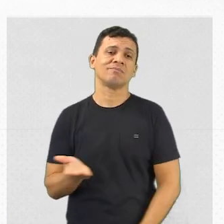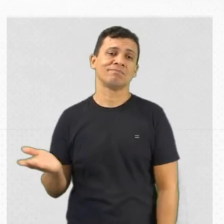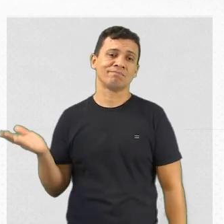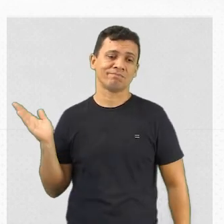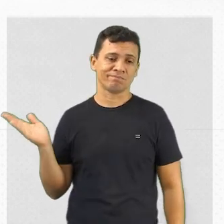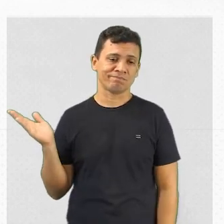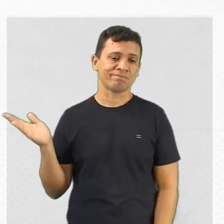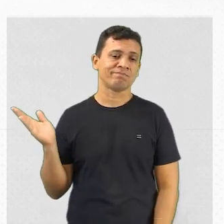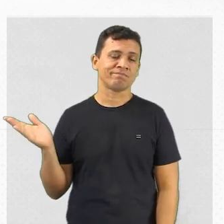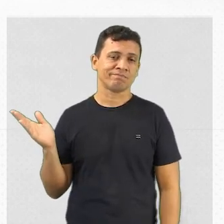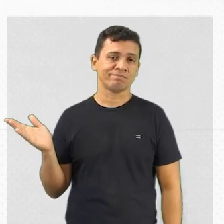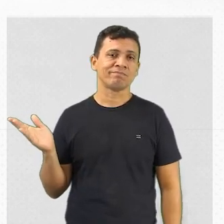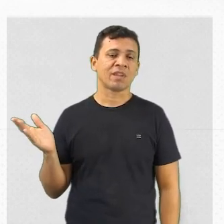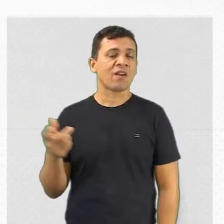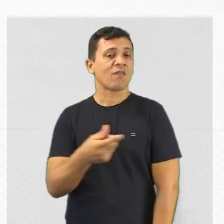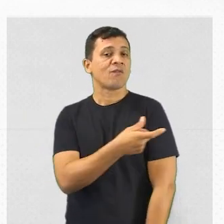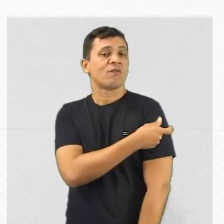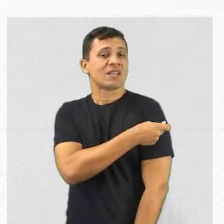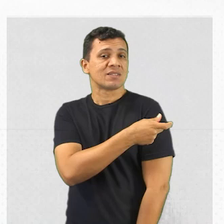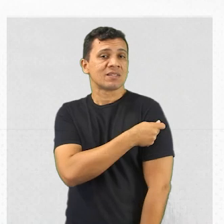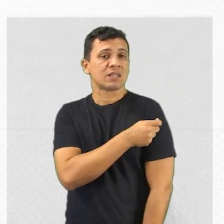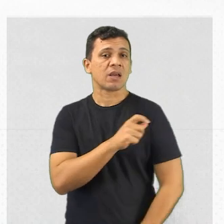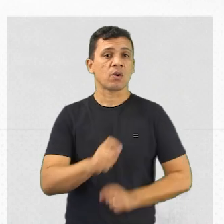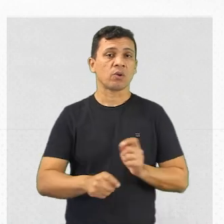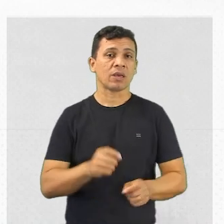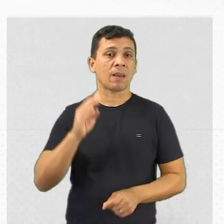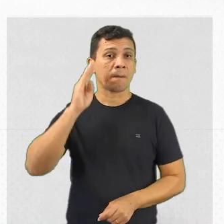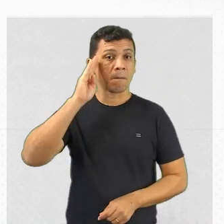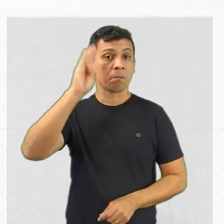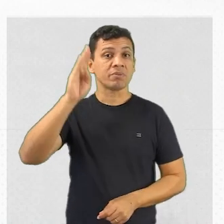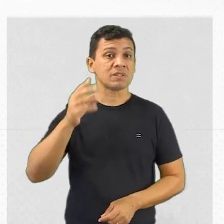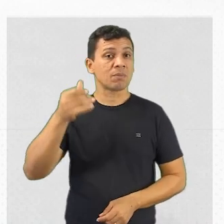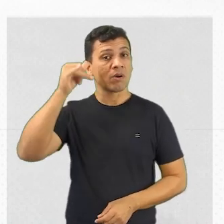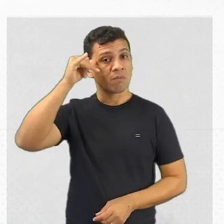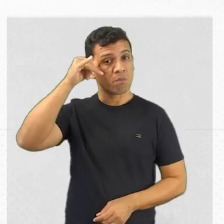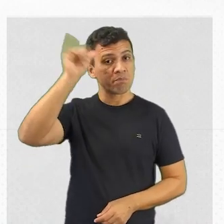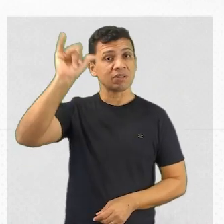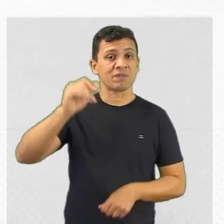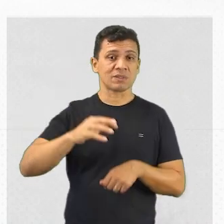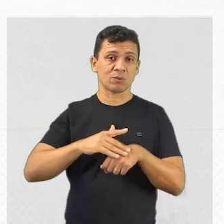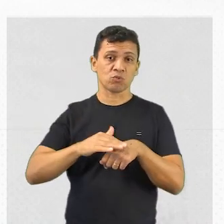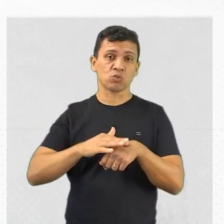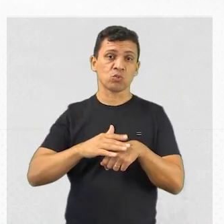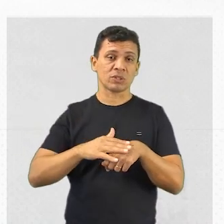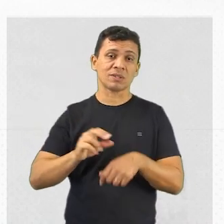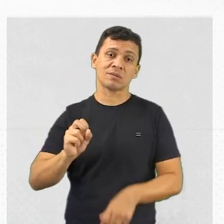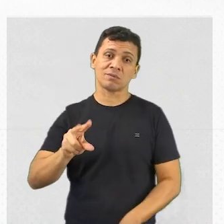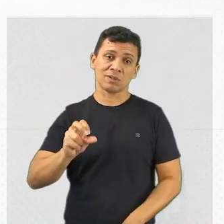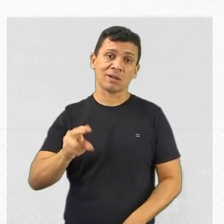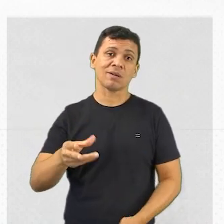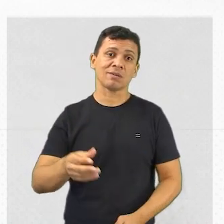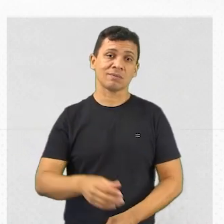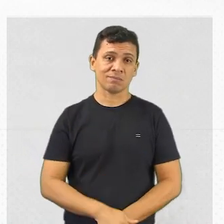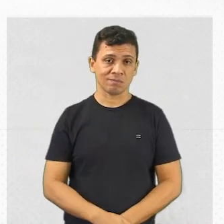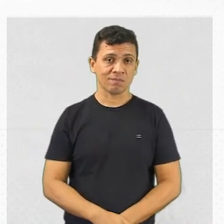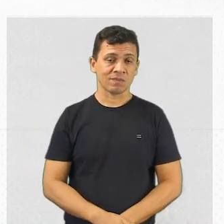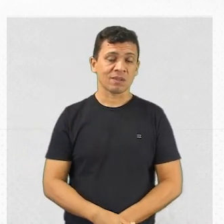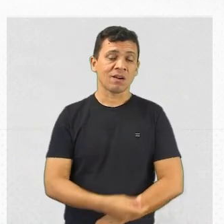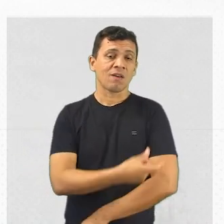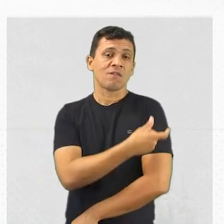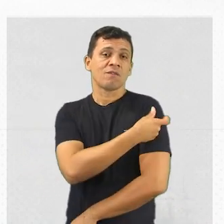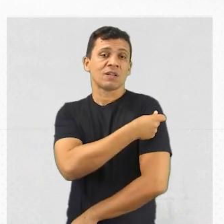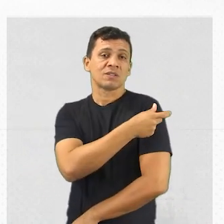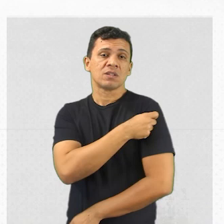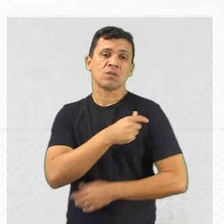né? As vacinas são a principal forma de prevenção de doenças virais, né? As vacinas, elas têm